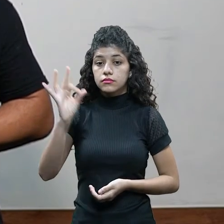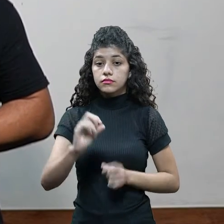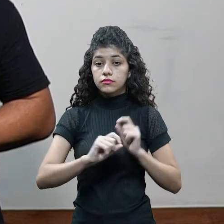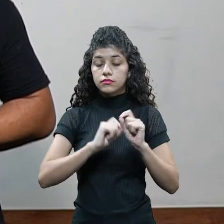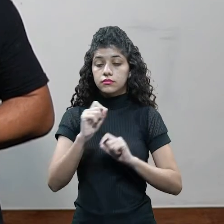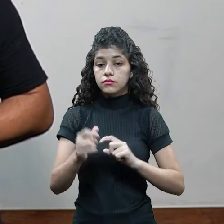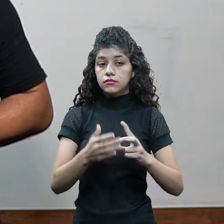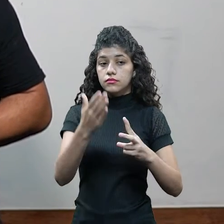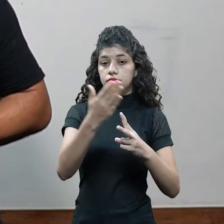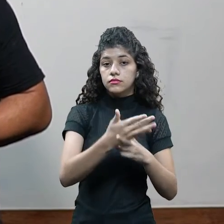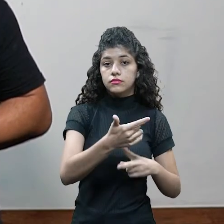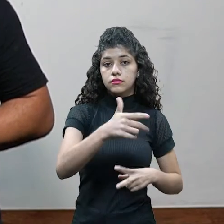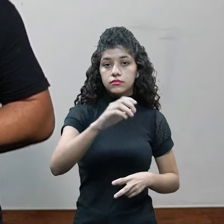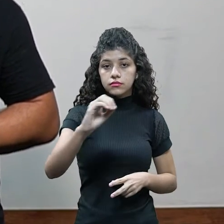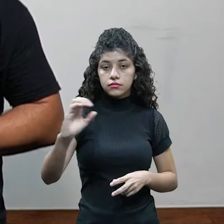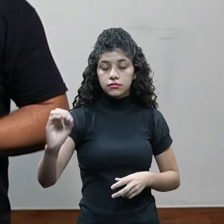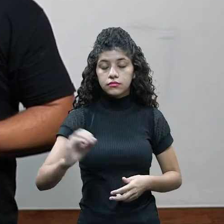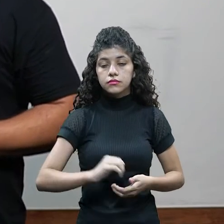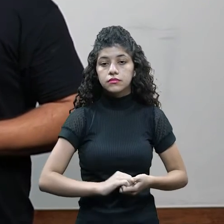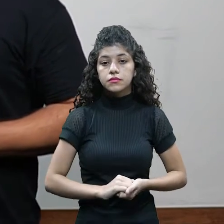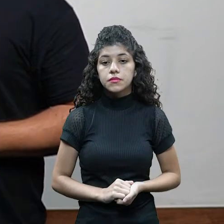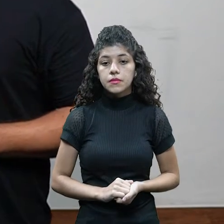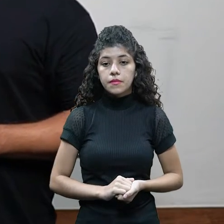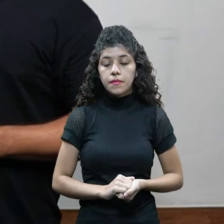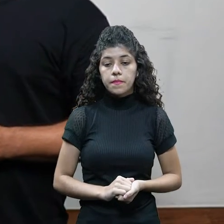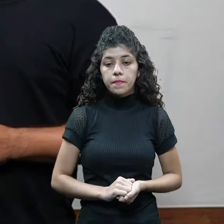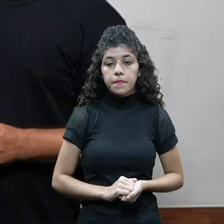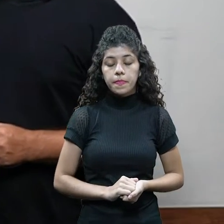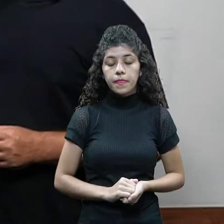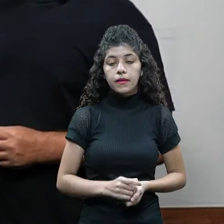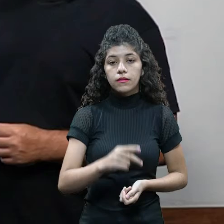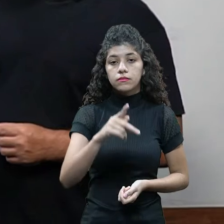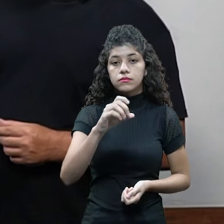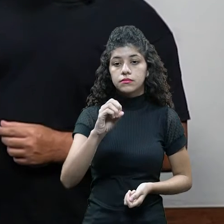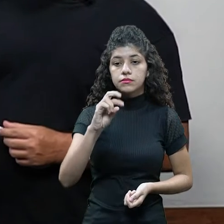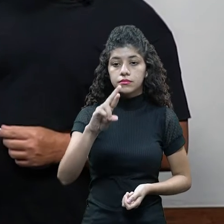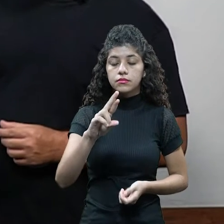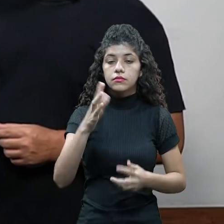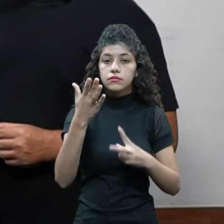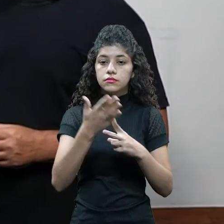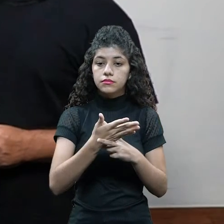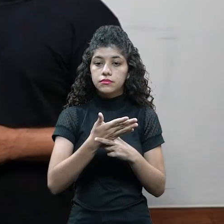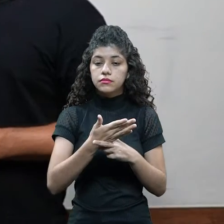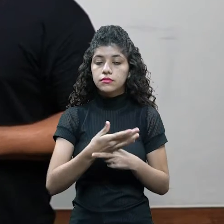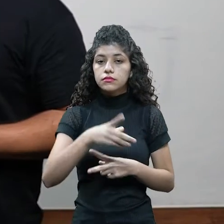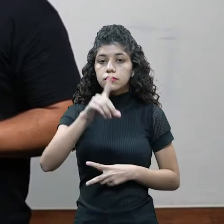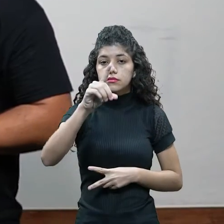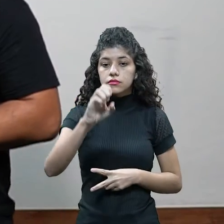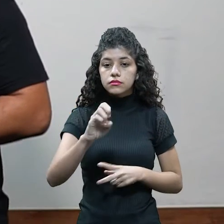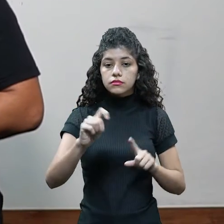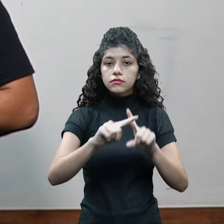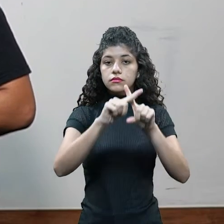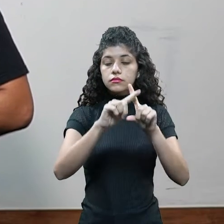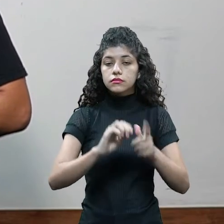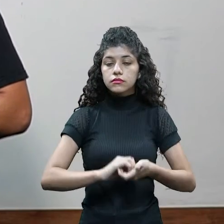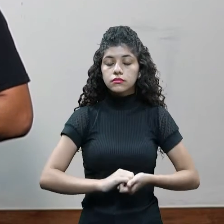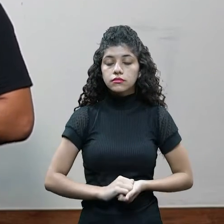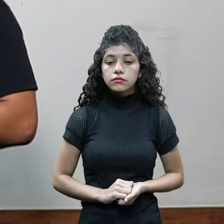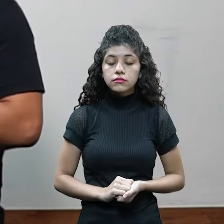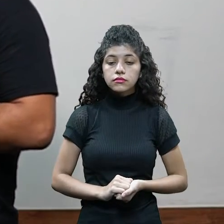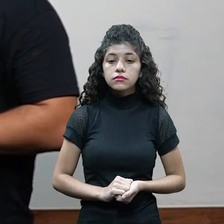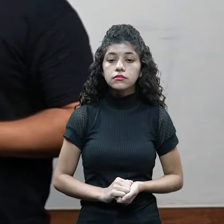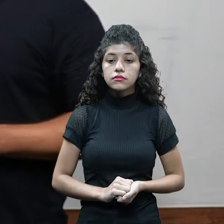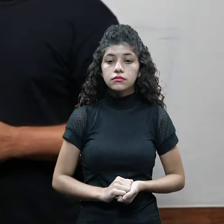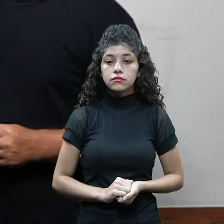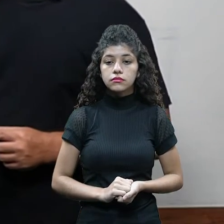algo dividido por 100. Por, na matemática, significa divisão. Di, na matemática, significa multiplicação.